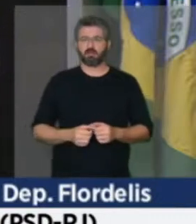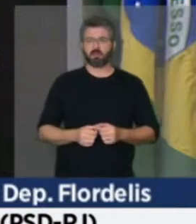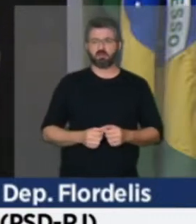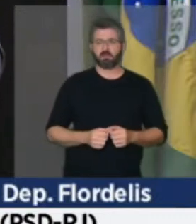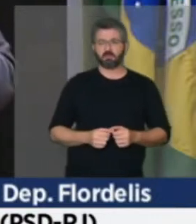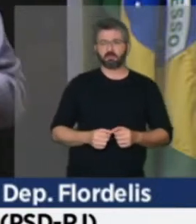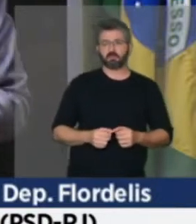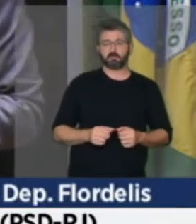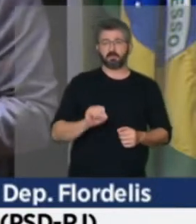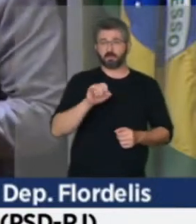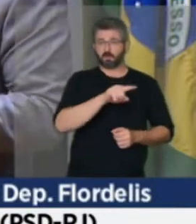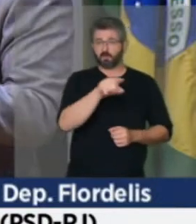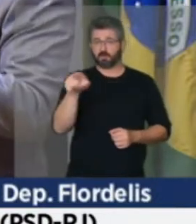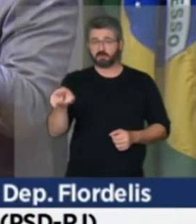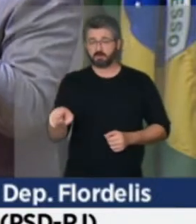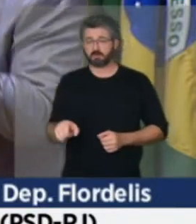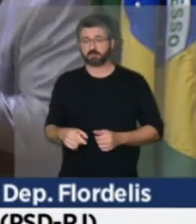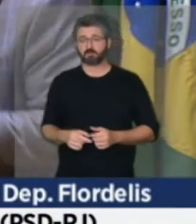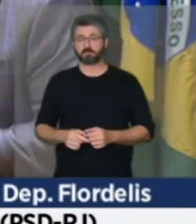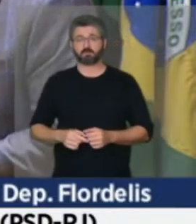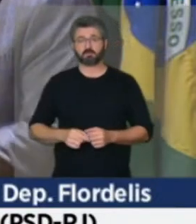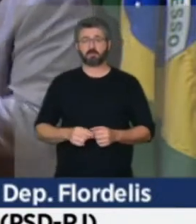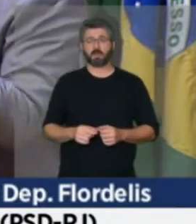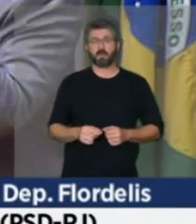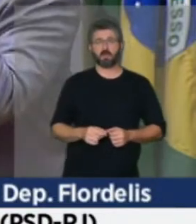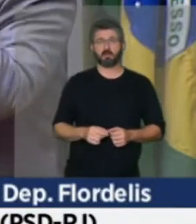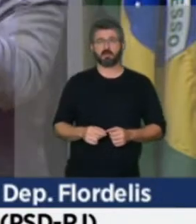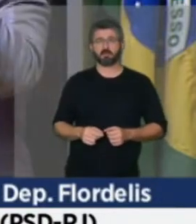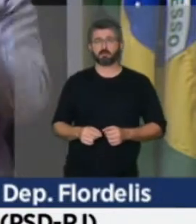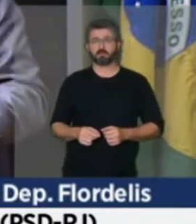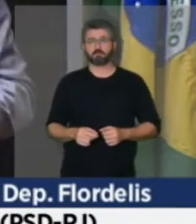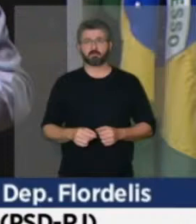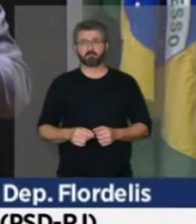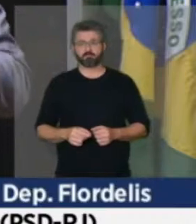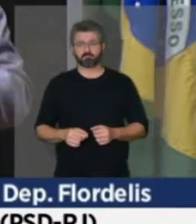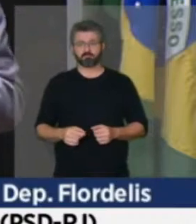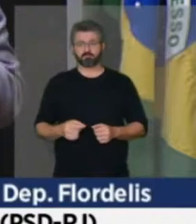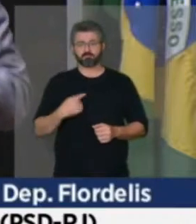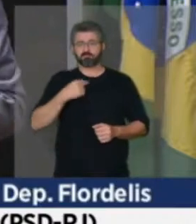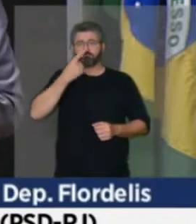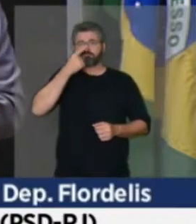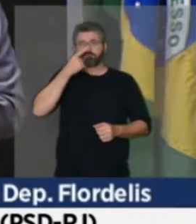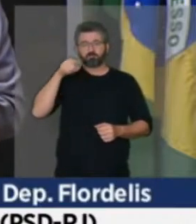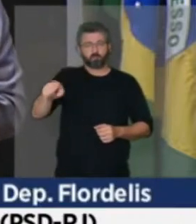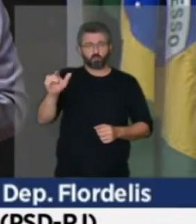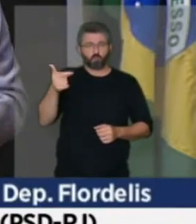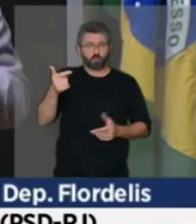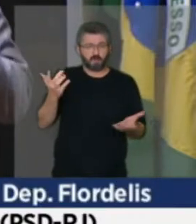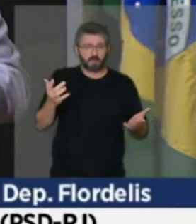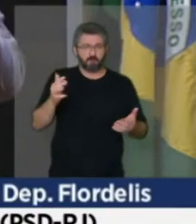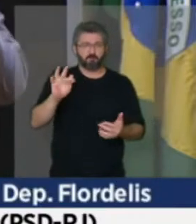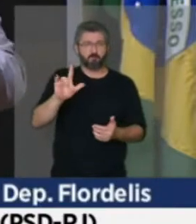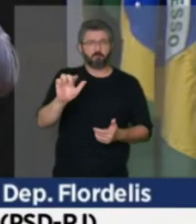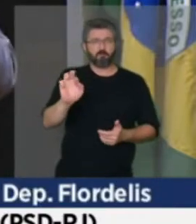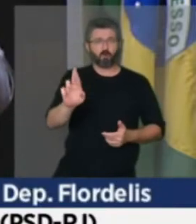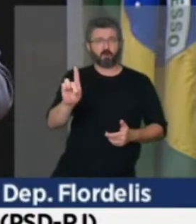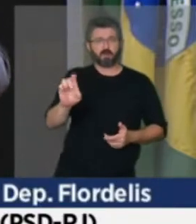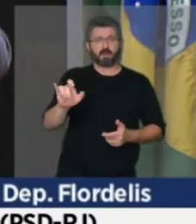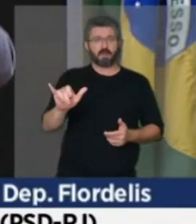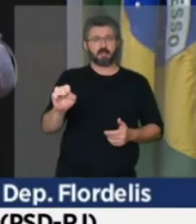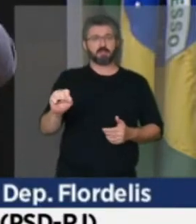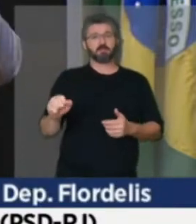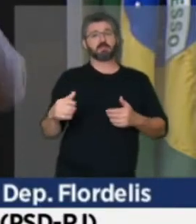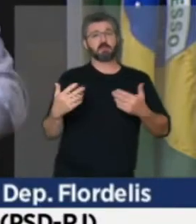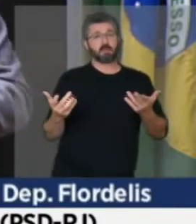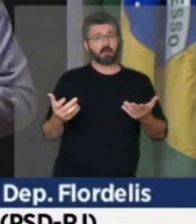Se vossas excelências não e se identificam com a Flor de Lis, pelo menos tenham empatia com